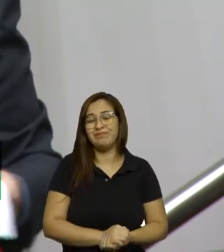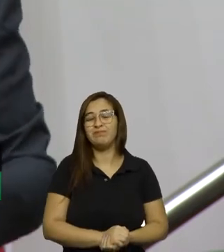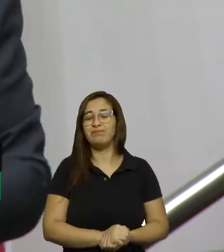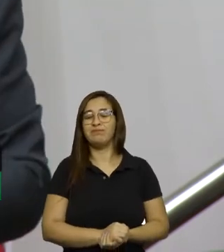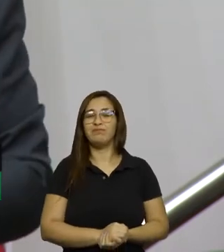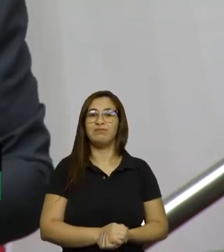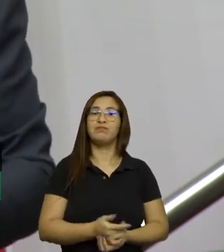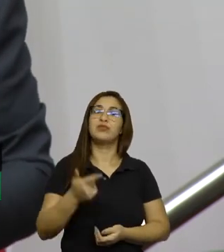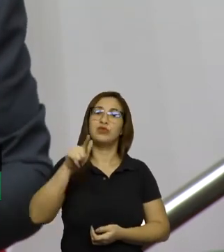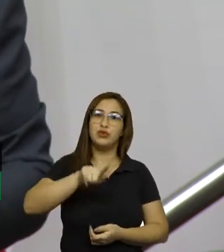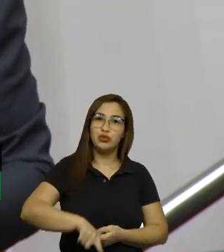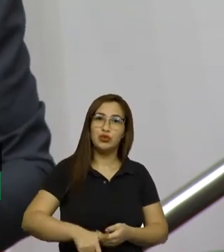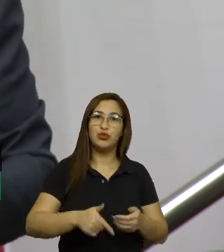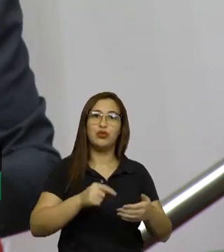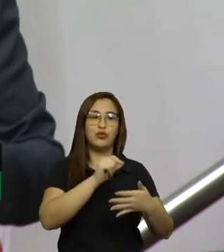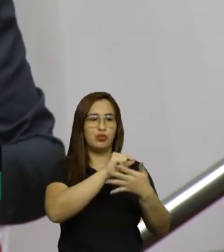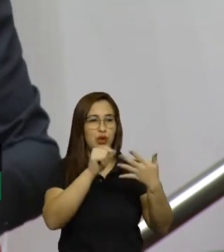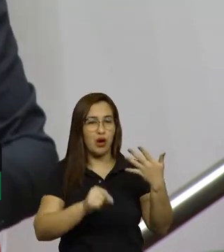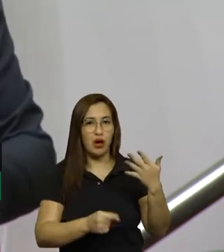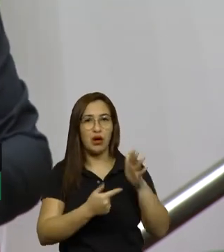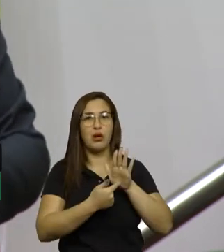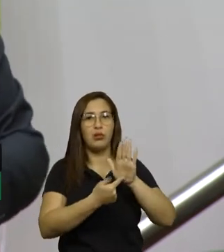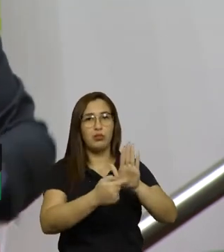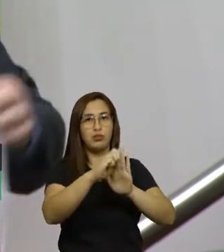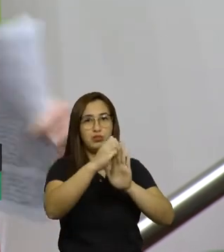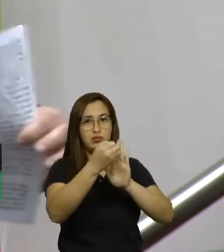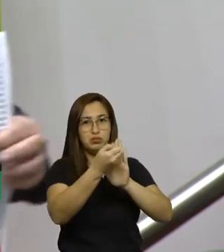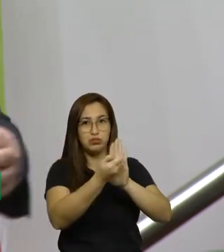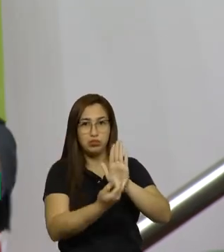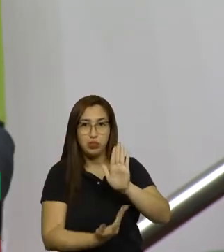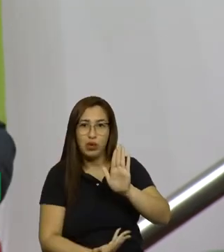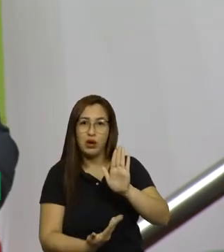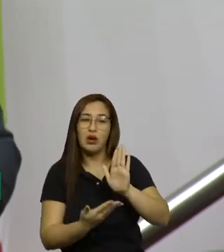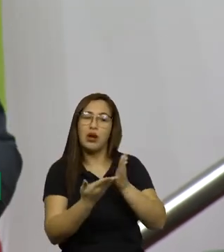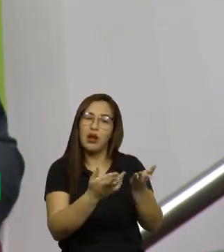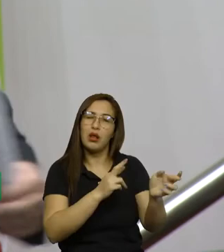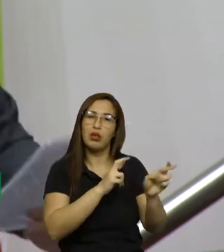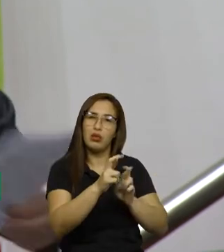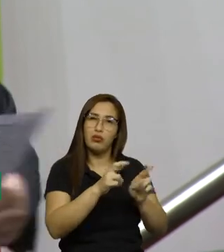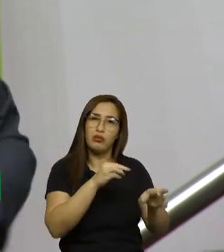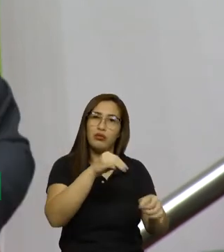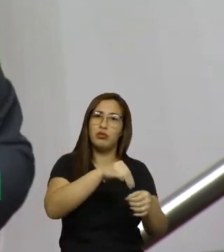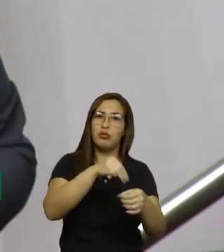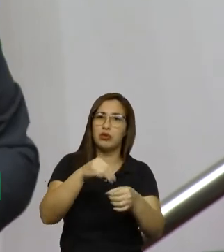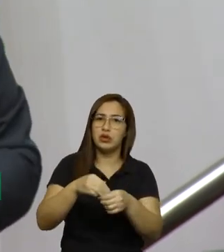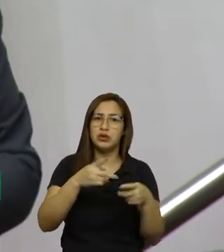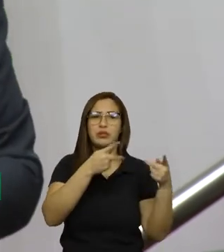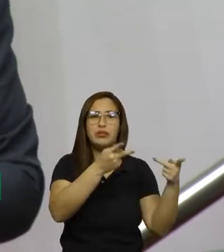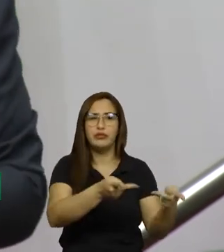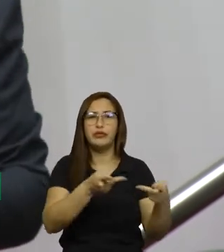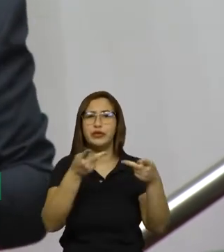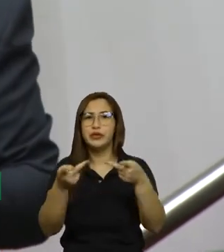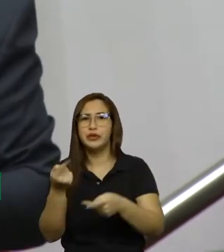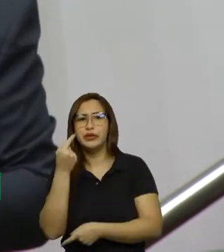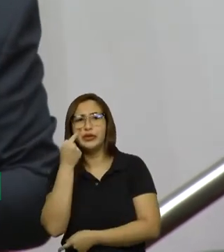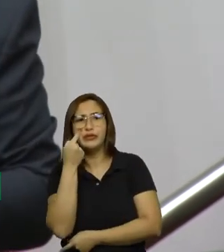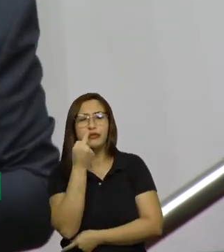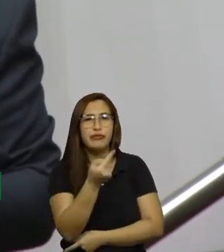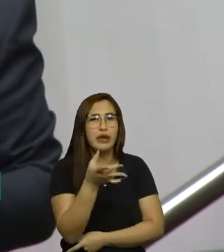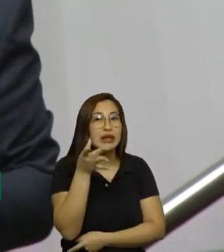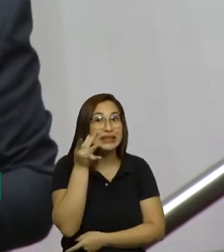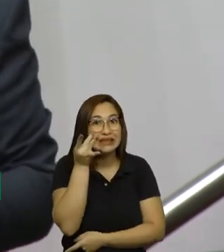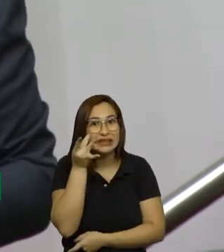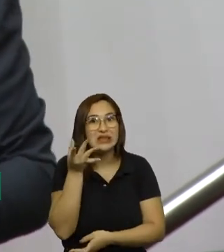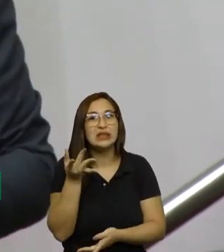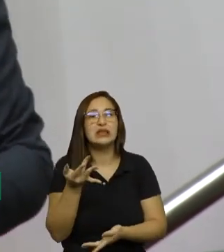esses pleitos legítimos desses municípios, dessas rodovias onde nós temos passado, temos visitado e temos trazido as